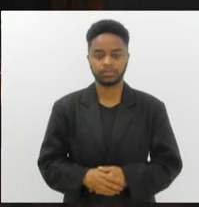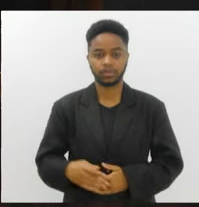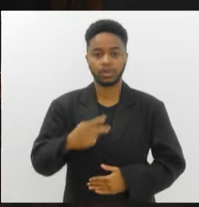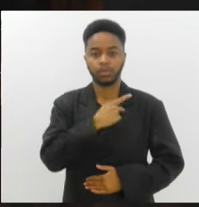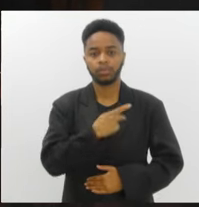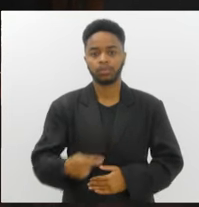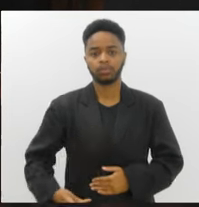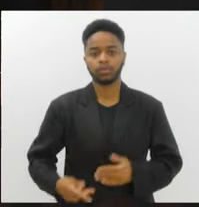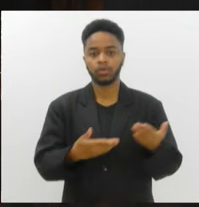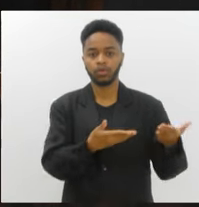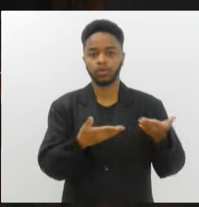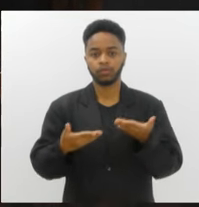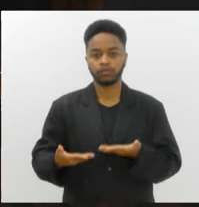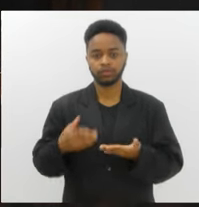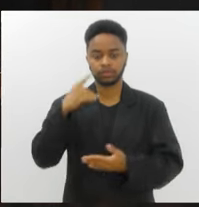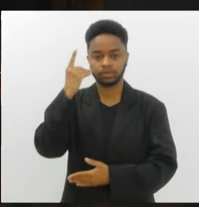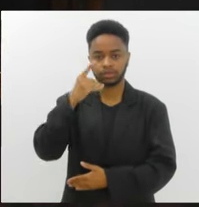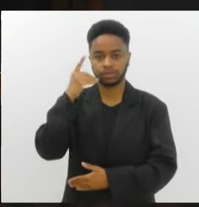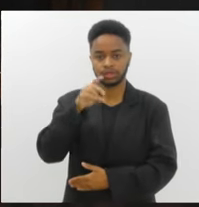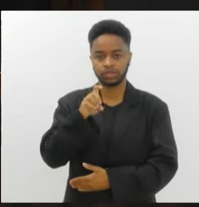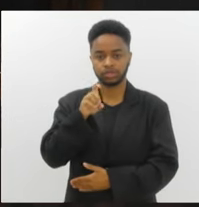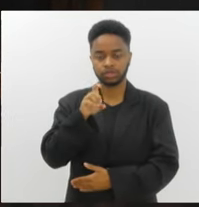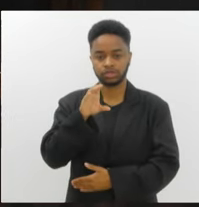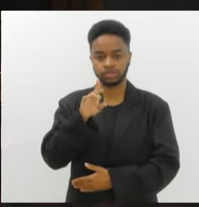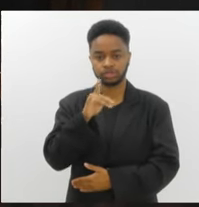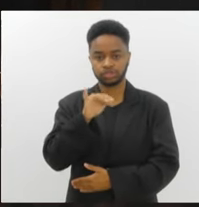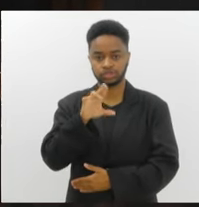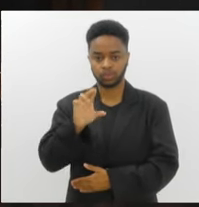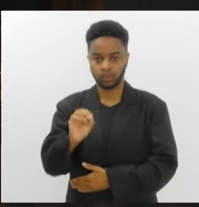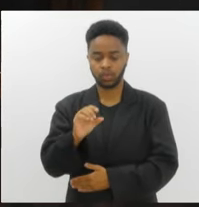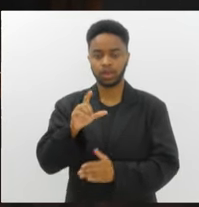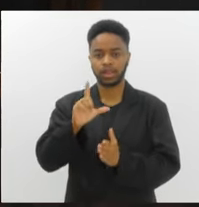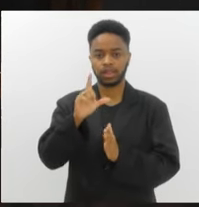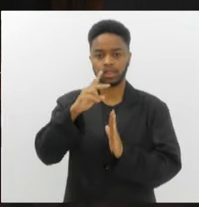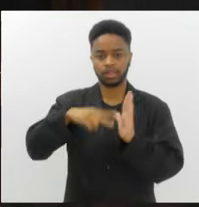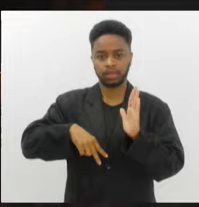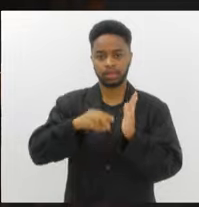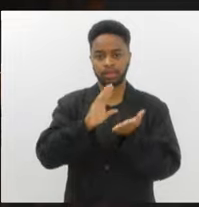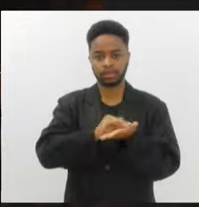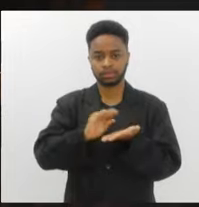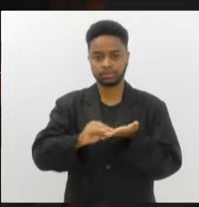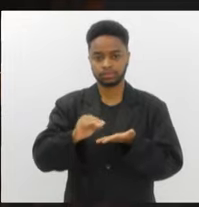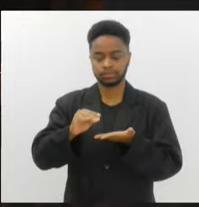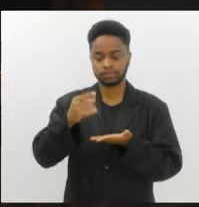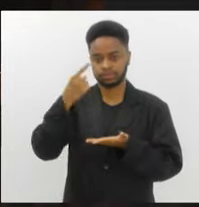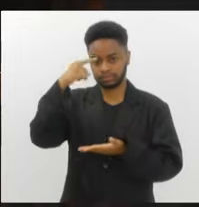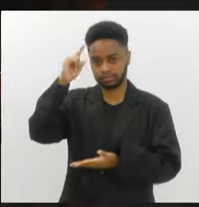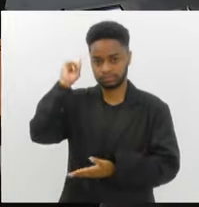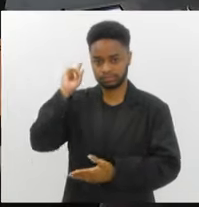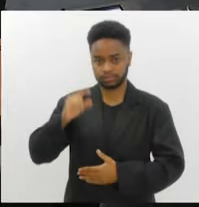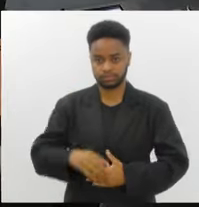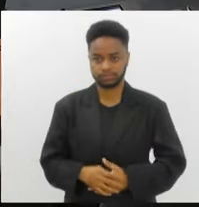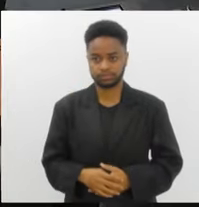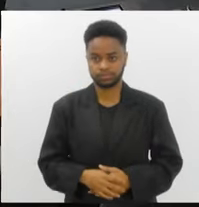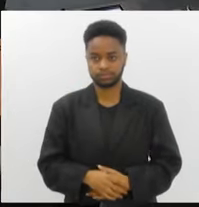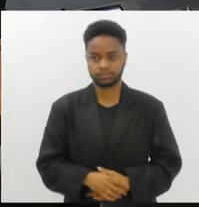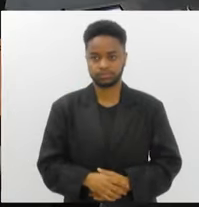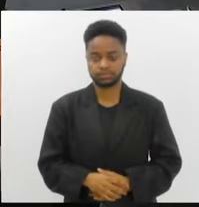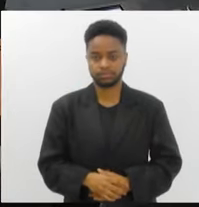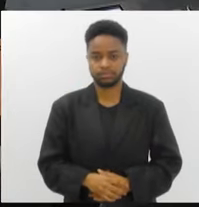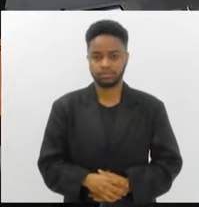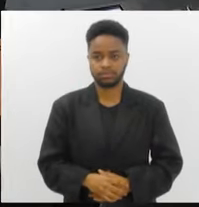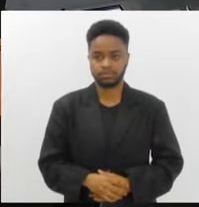presidência convida o senhor deputado Chico Machado para fazer a leitura da ata da sessão anterior.